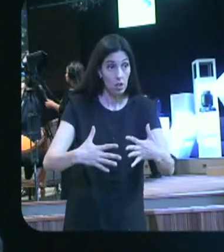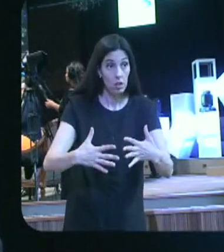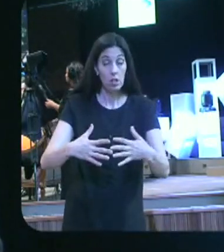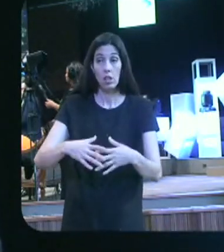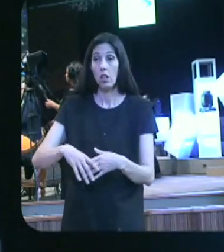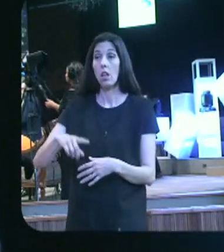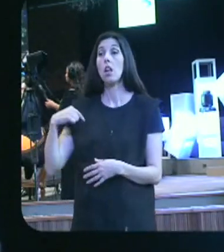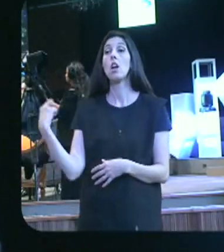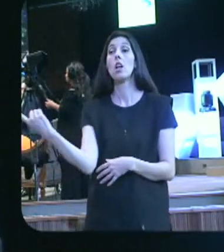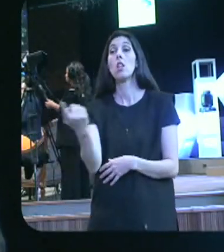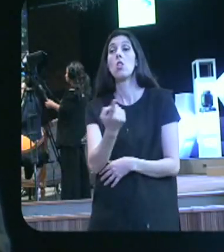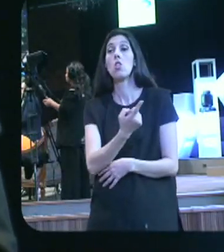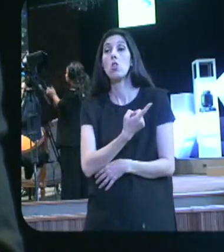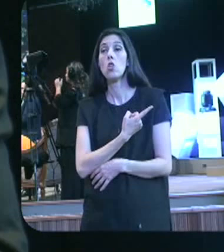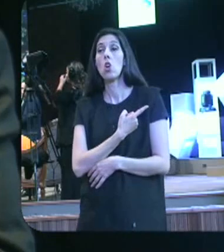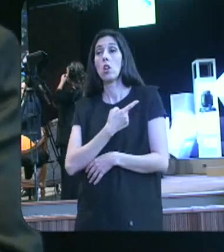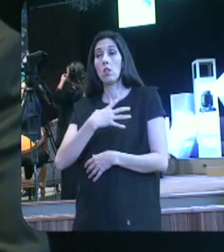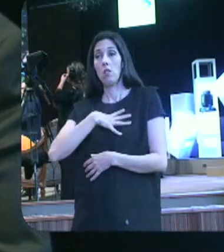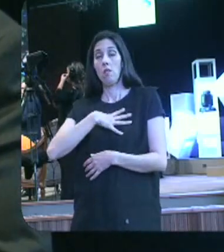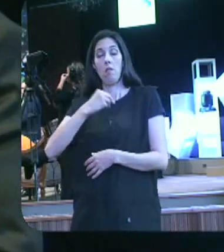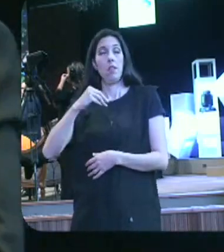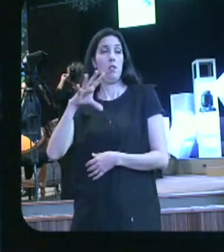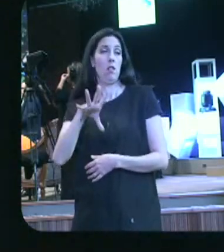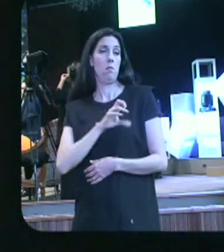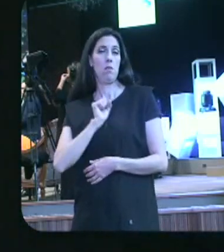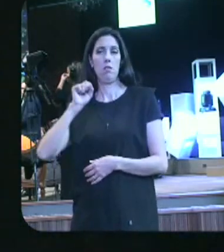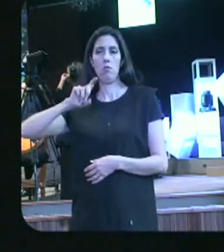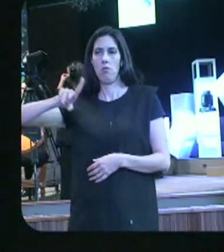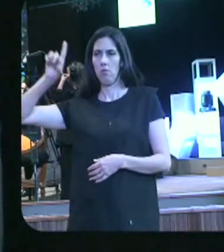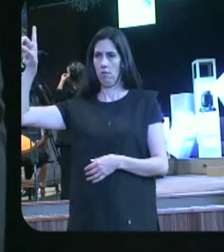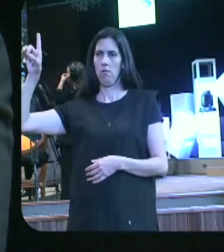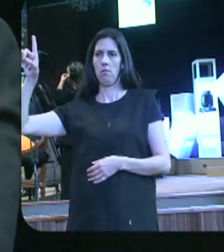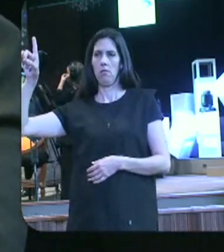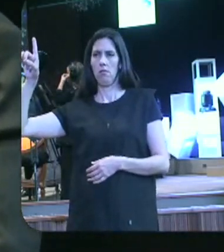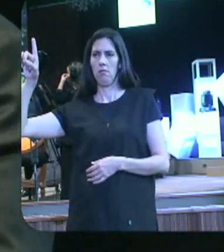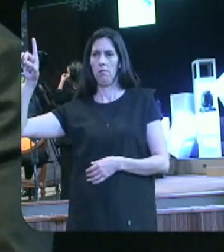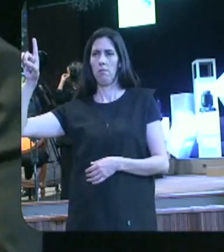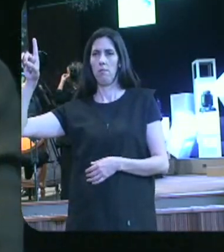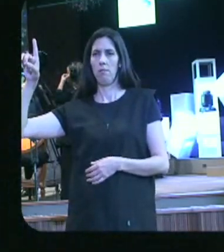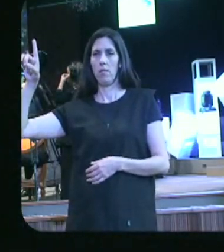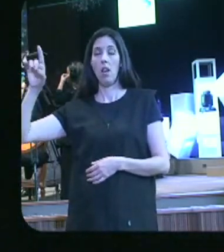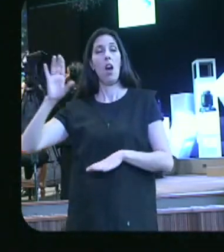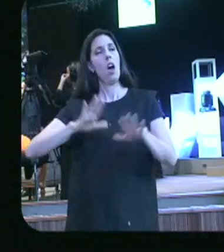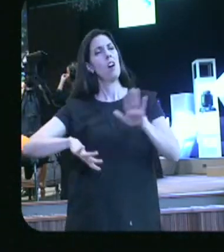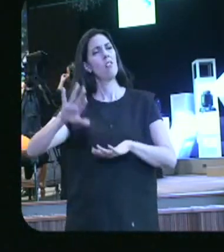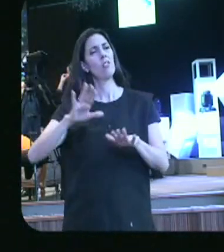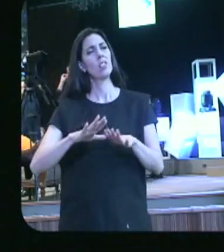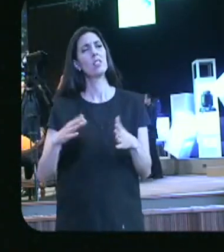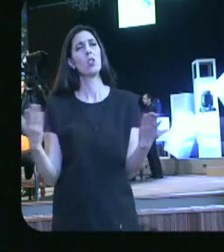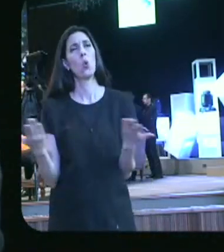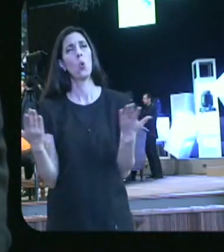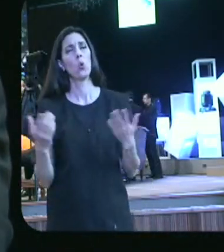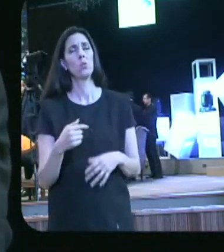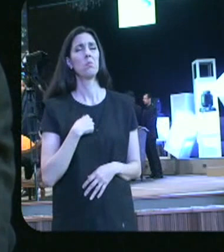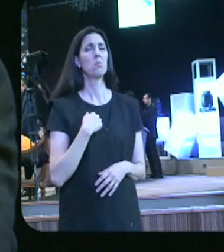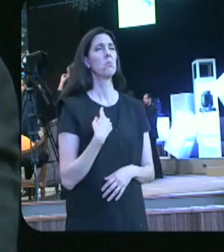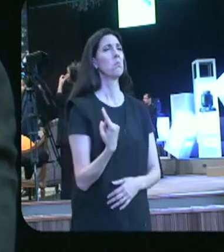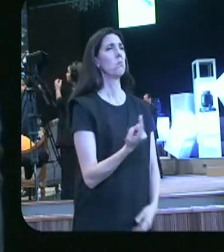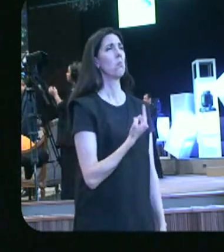somos filhos amados dele. Talvez você esteja andando aí, quem sabe você veio hoje para cá